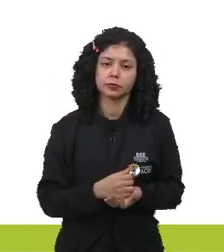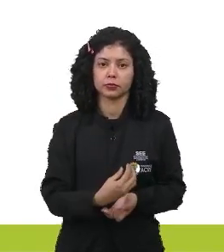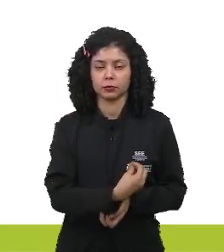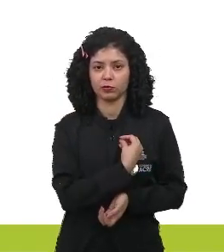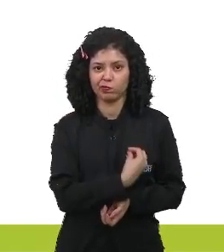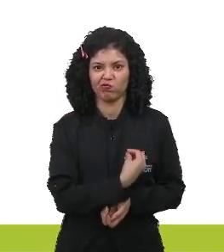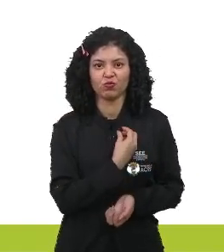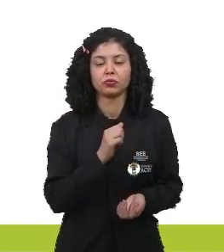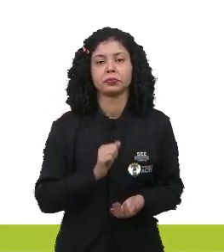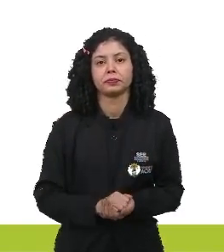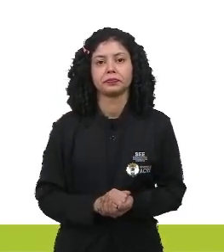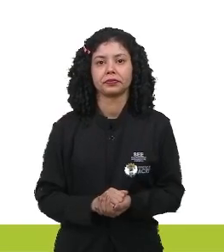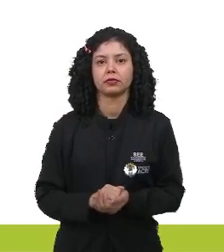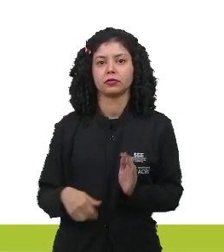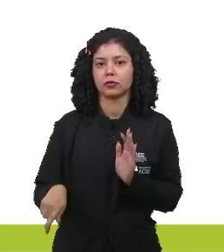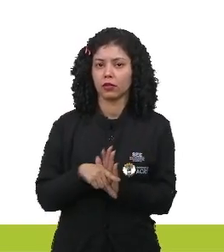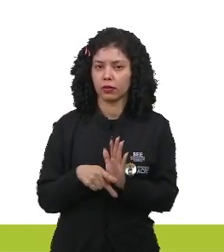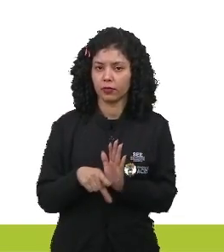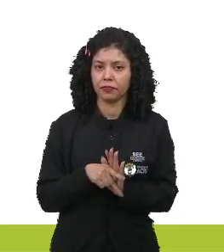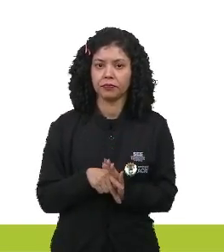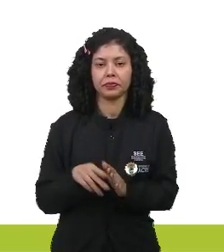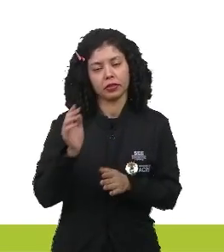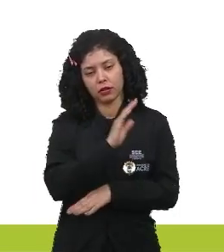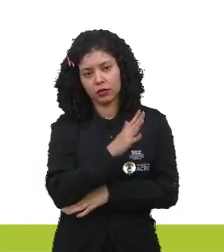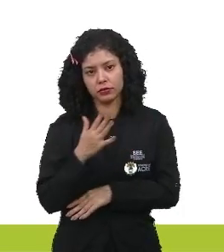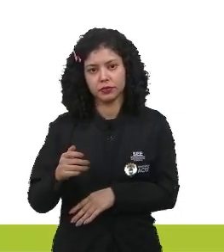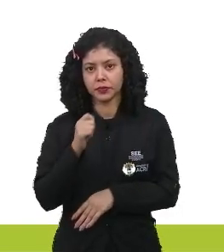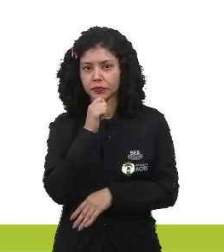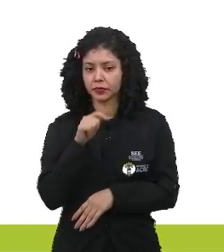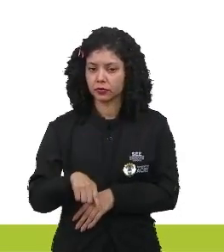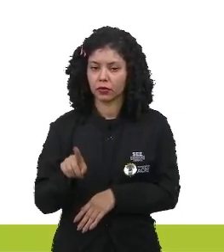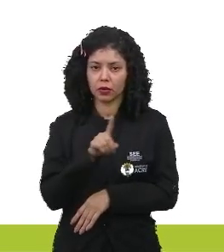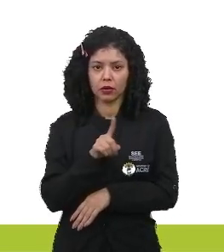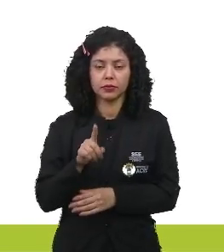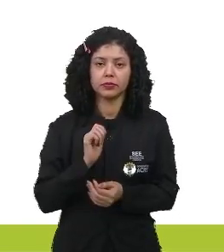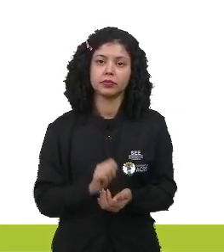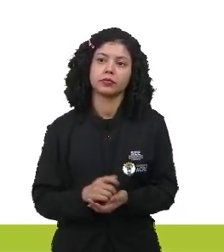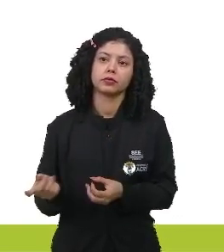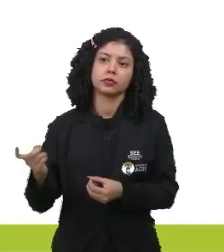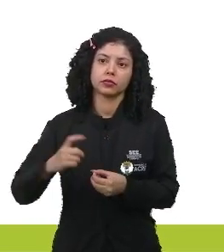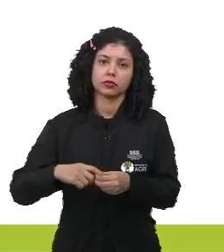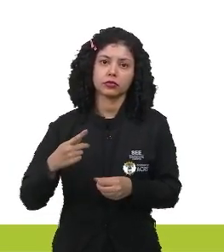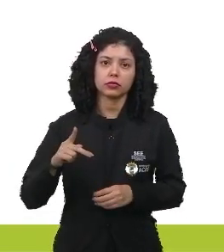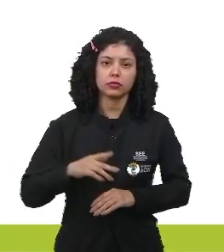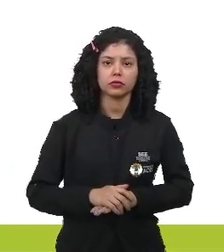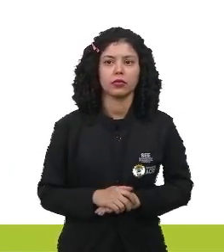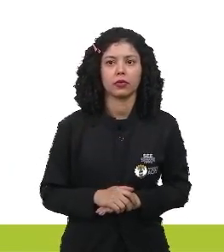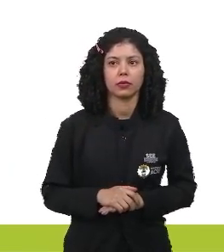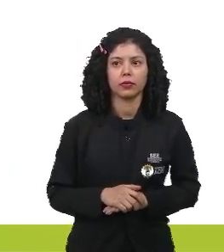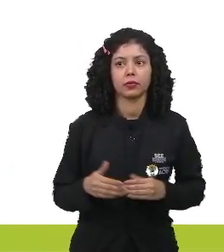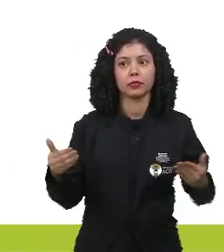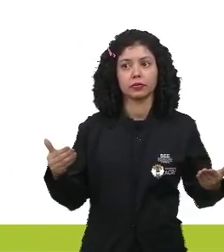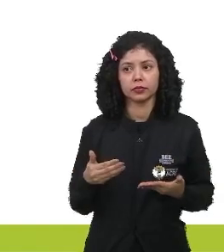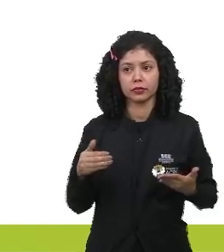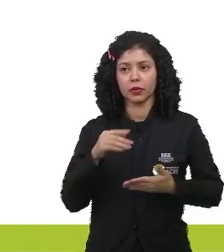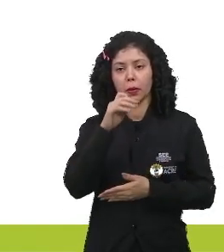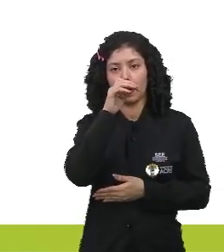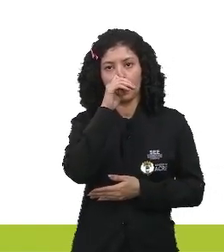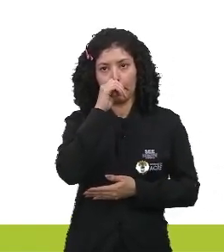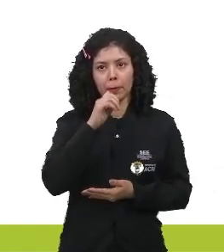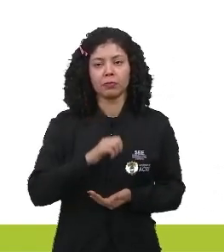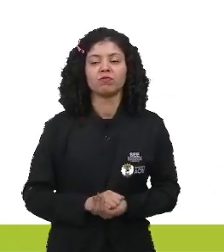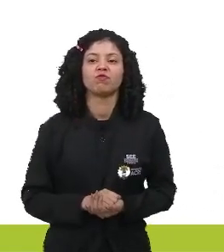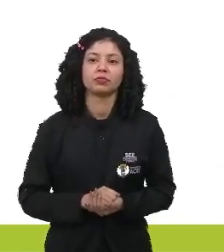ideal é a vida do Estado de natureza que nós não vamos mais voltar a ela Então agora nós